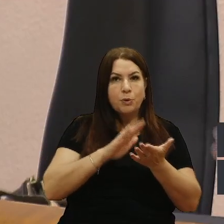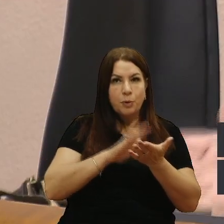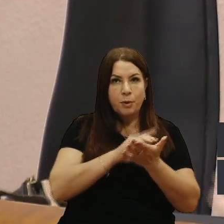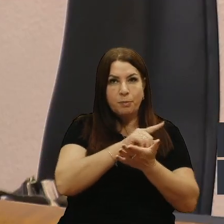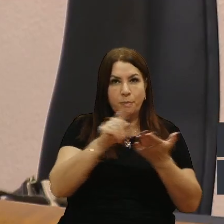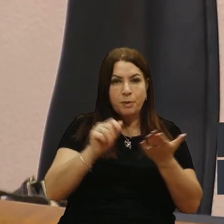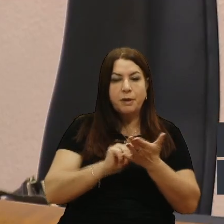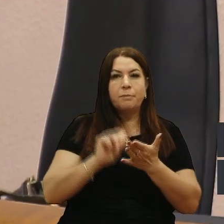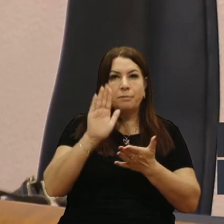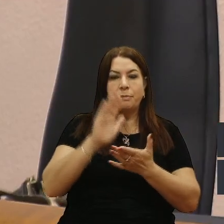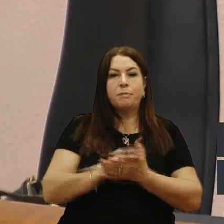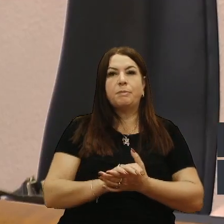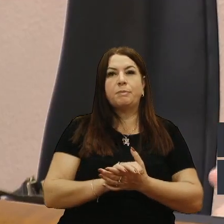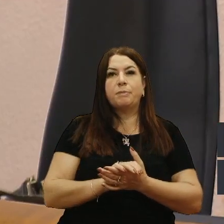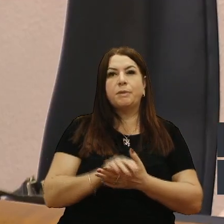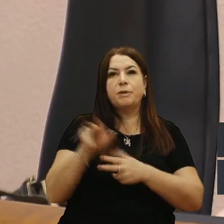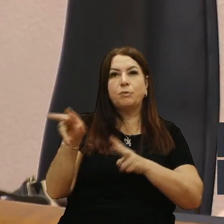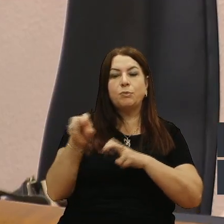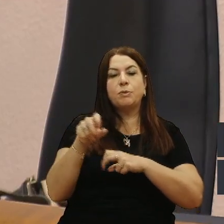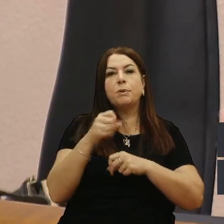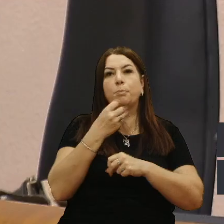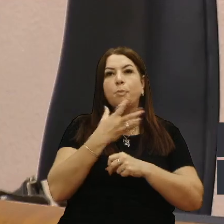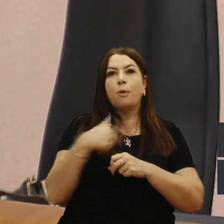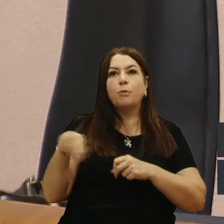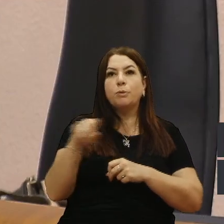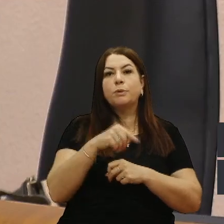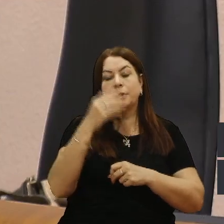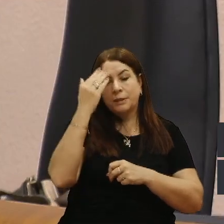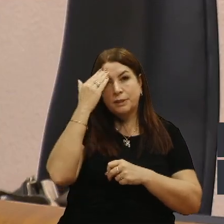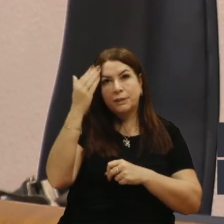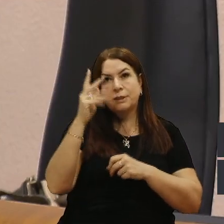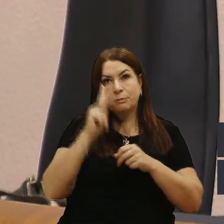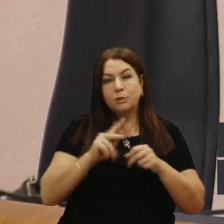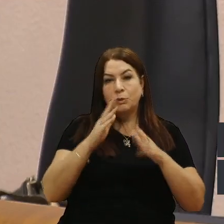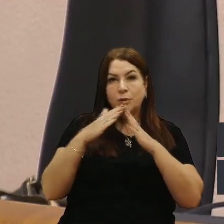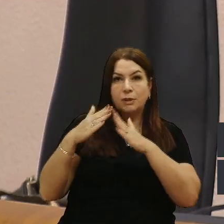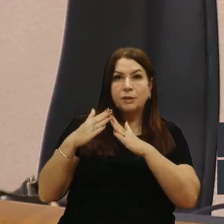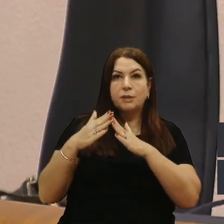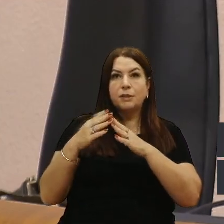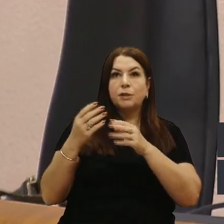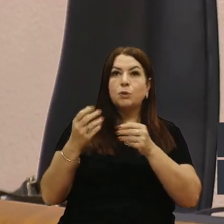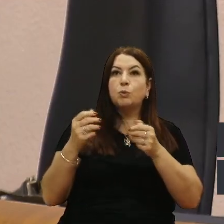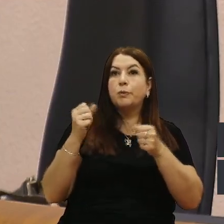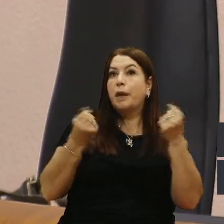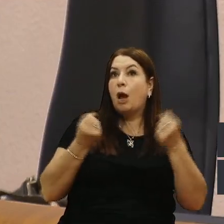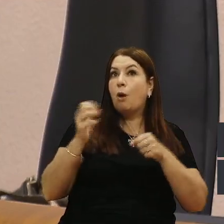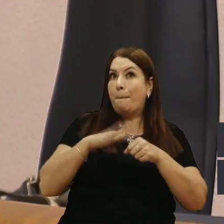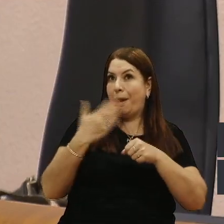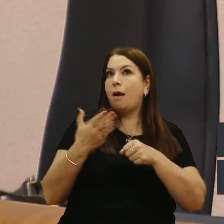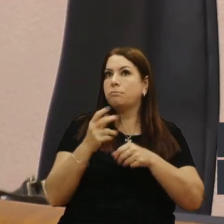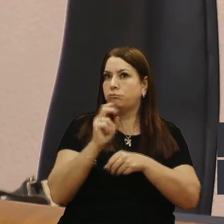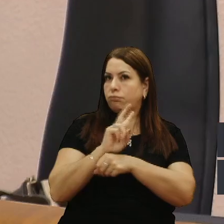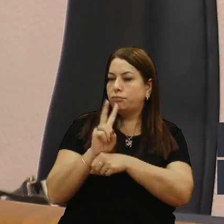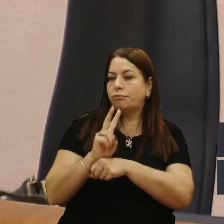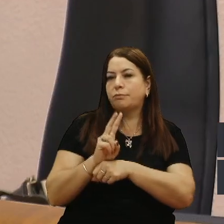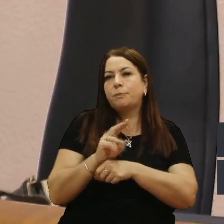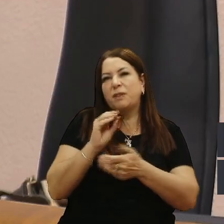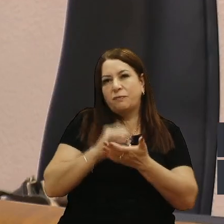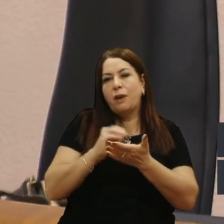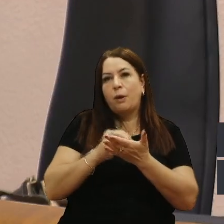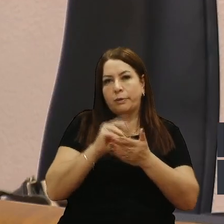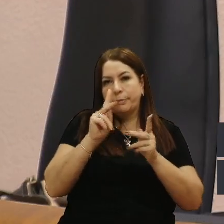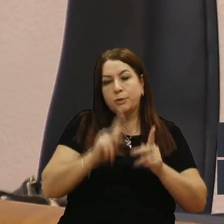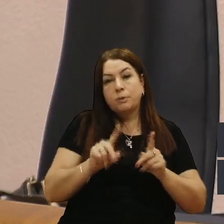policiamento na zona rural, então vai ser muito bom. Quem agradece aos moradores, uma viatura a mais. Claro que às vezes o efetivo é pouco, mas faz